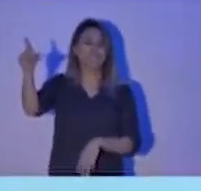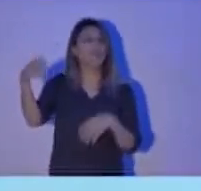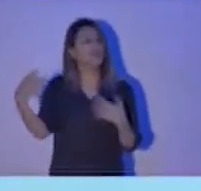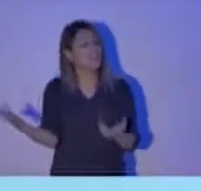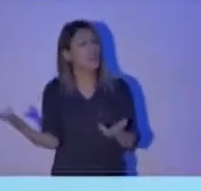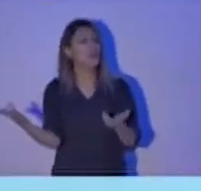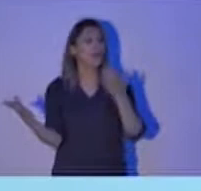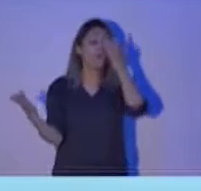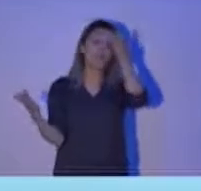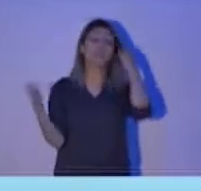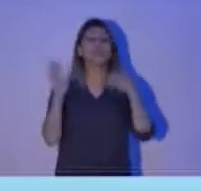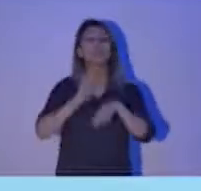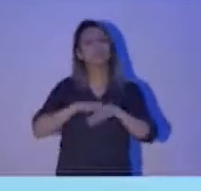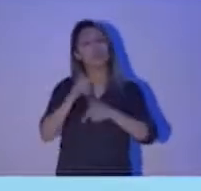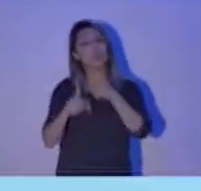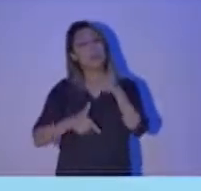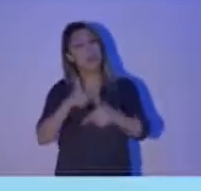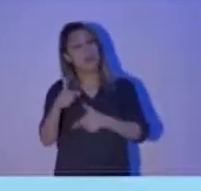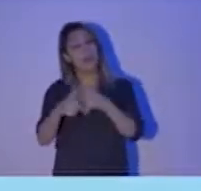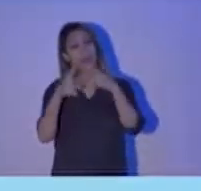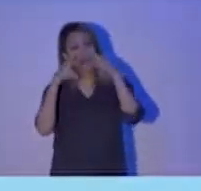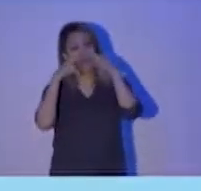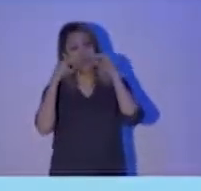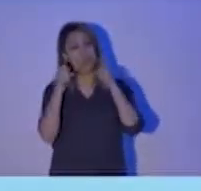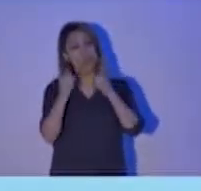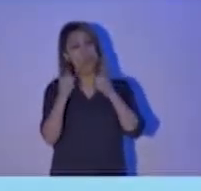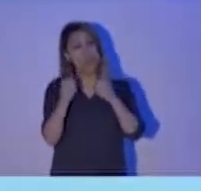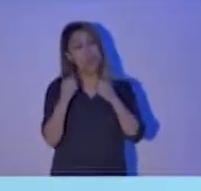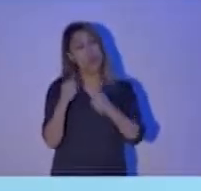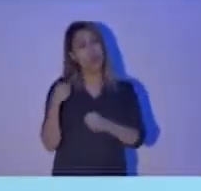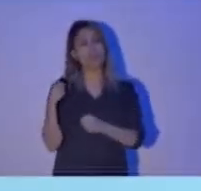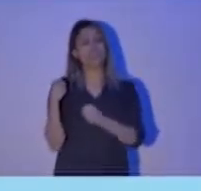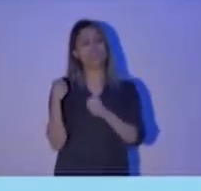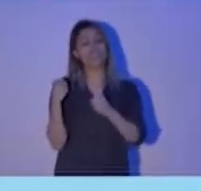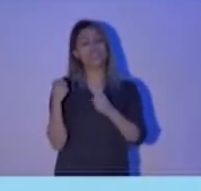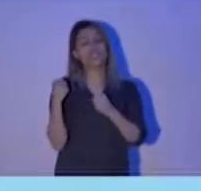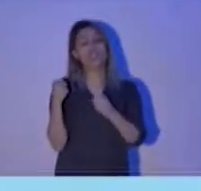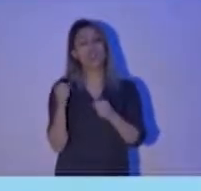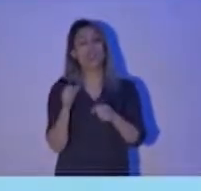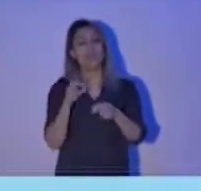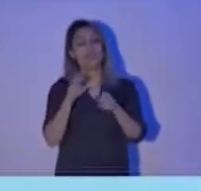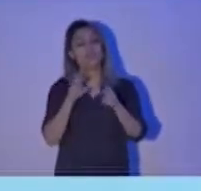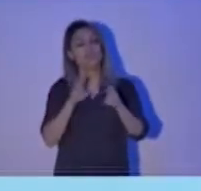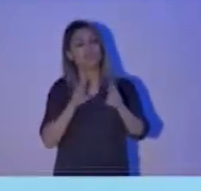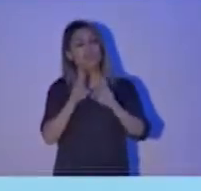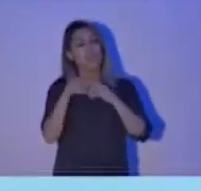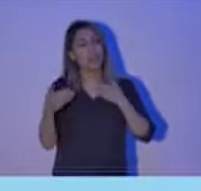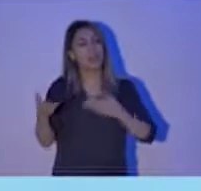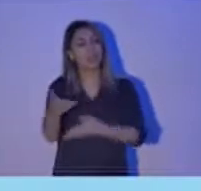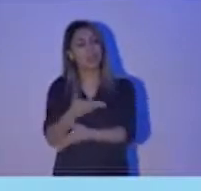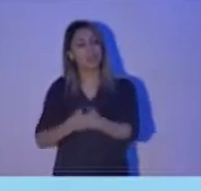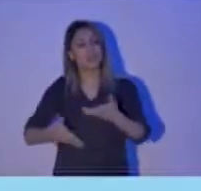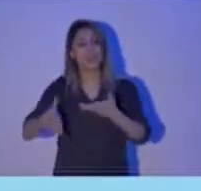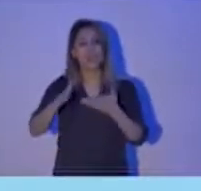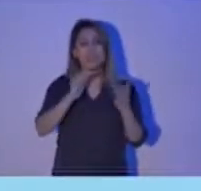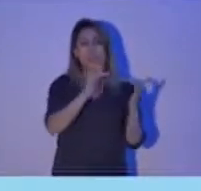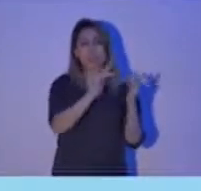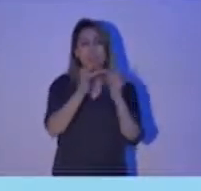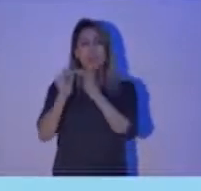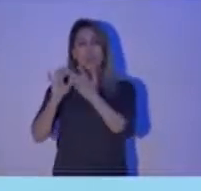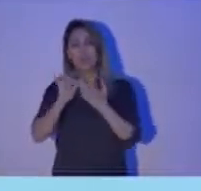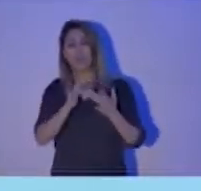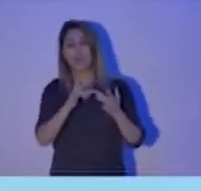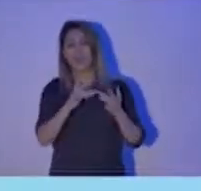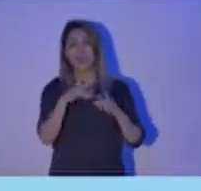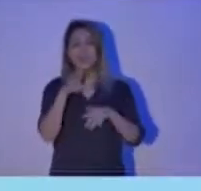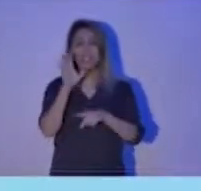sido desenvolvido de forma muito forte na relação com SED e Undime, com as redes estaduais,